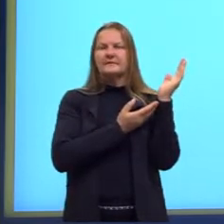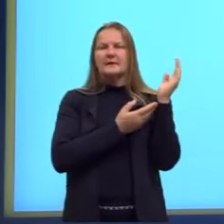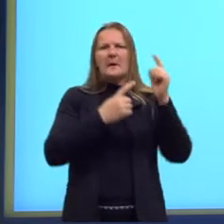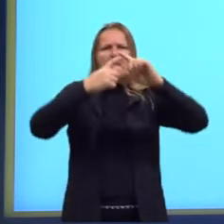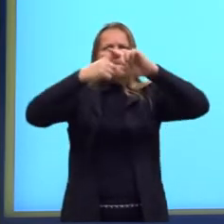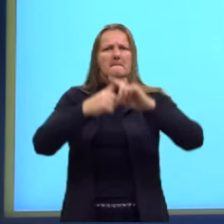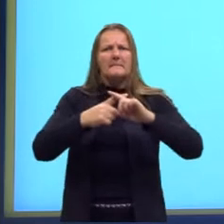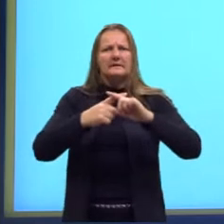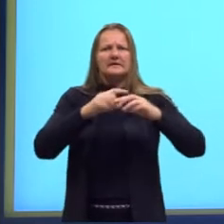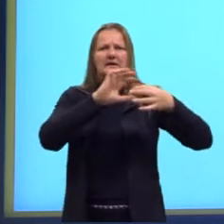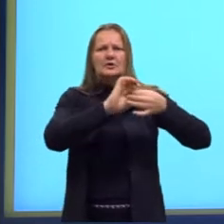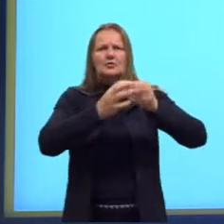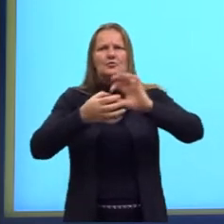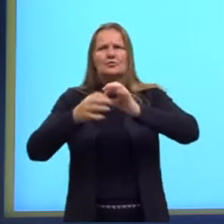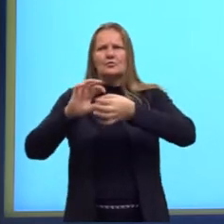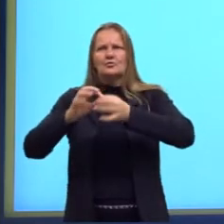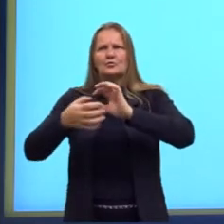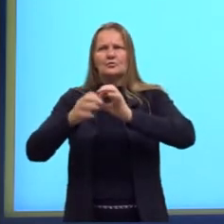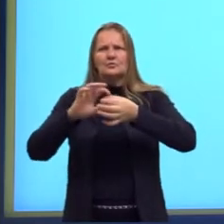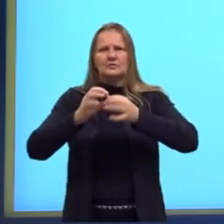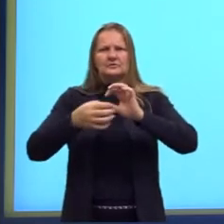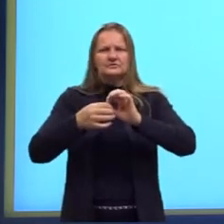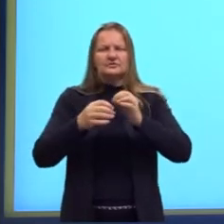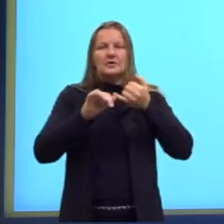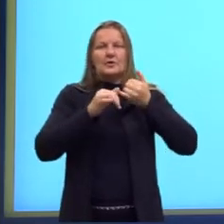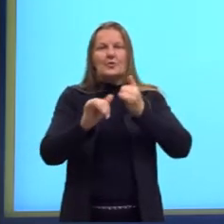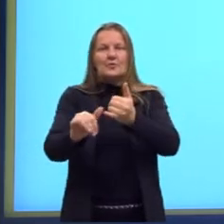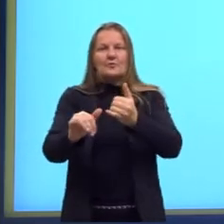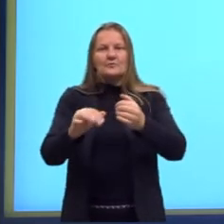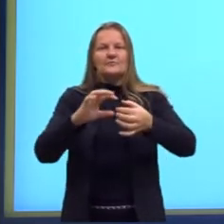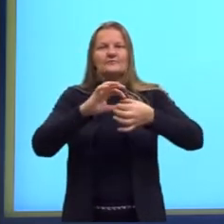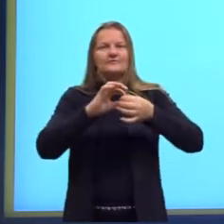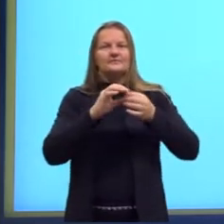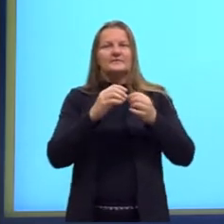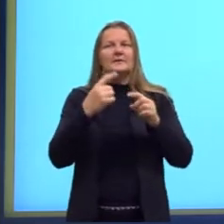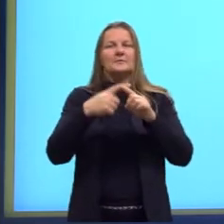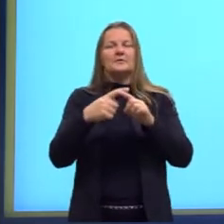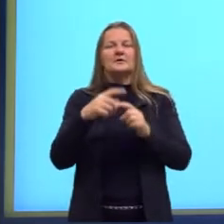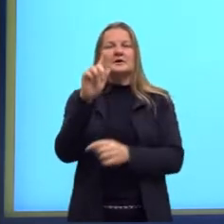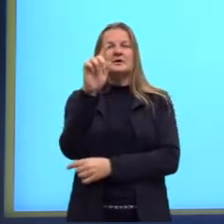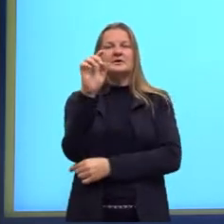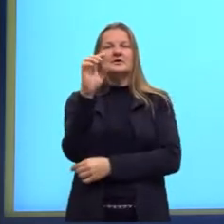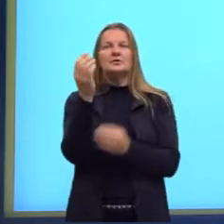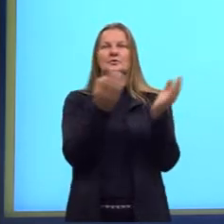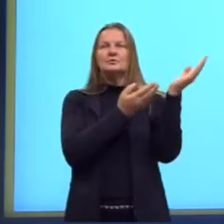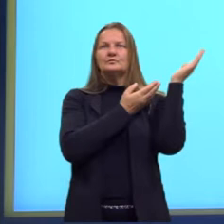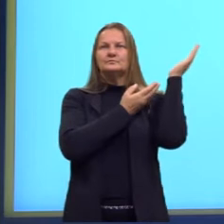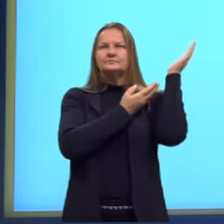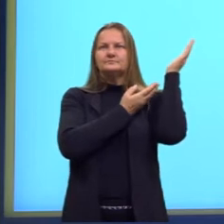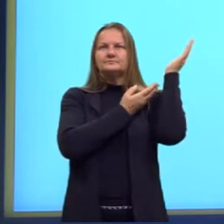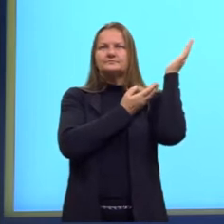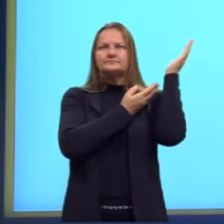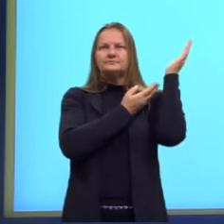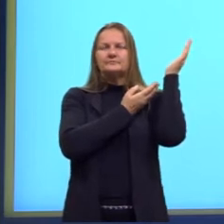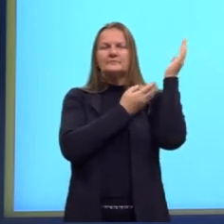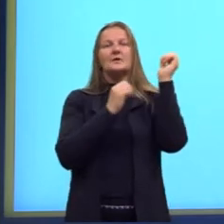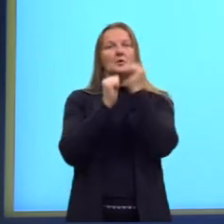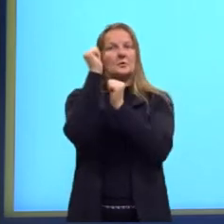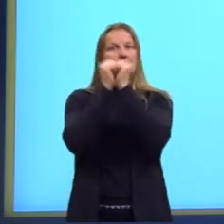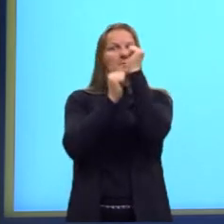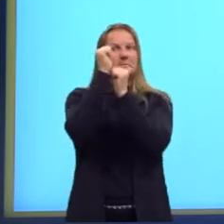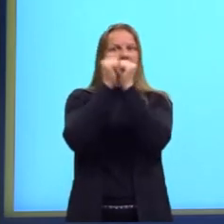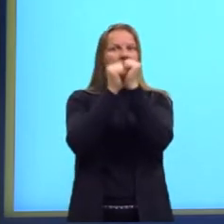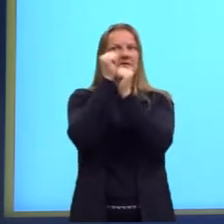das correntes ele mostra então a história né é de George westing House quero empresário